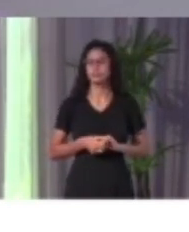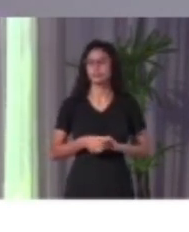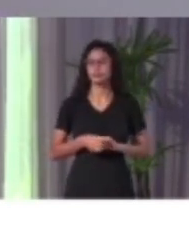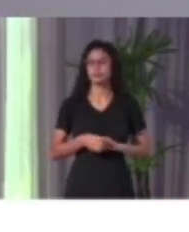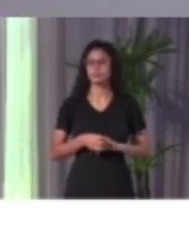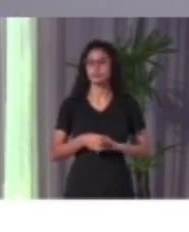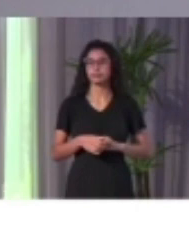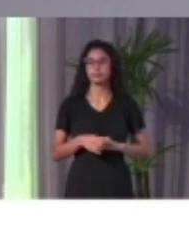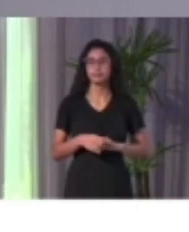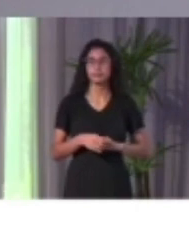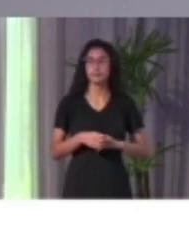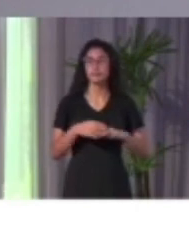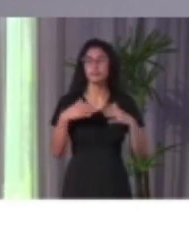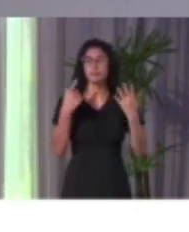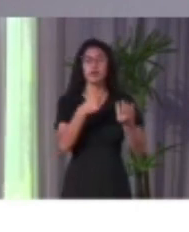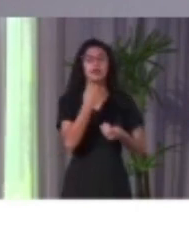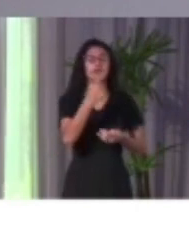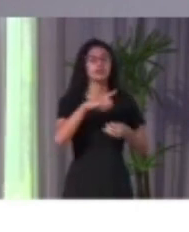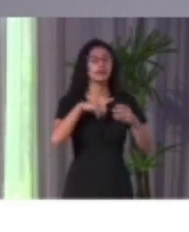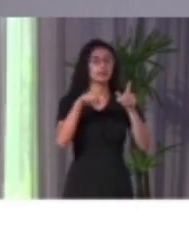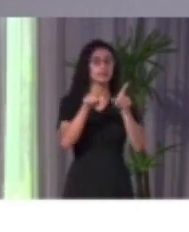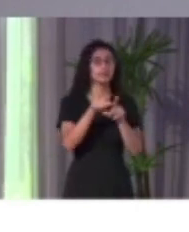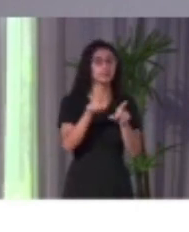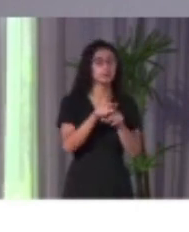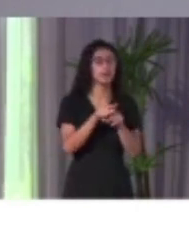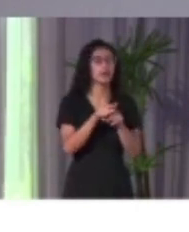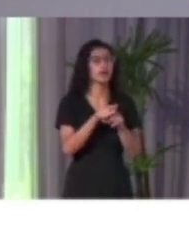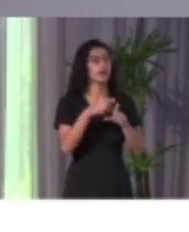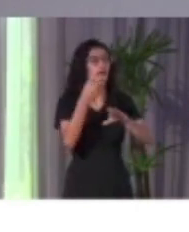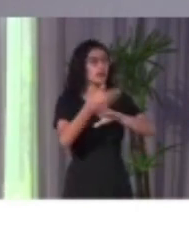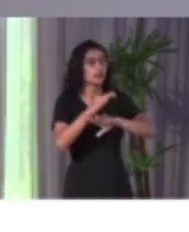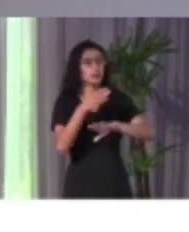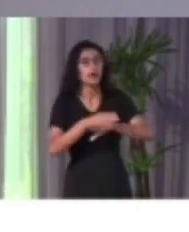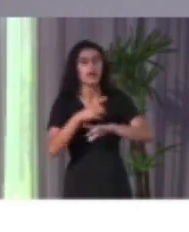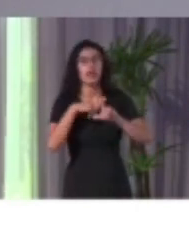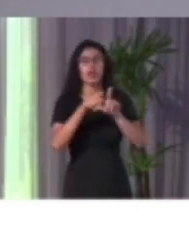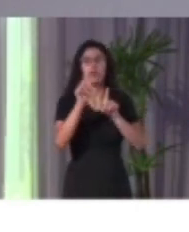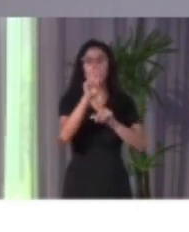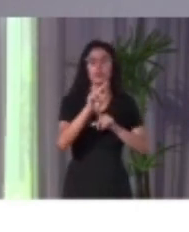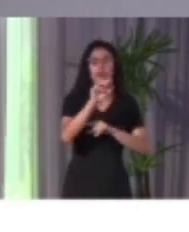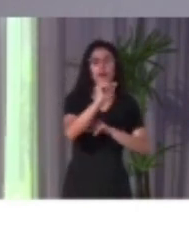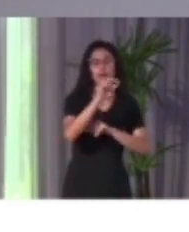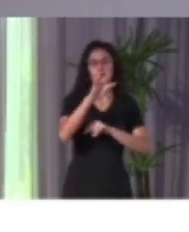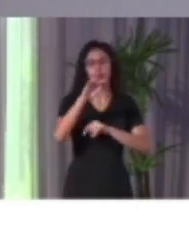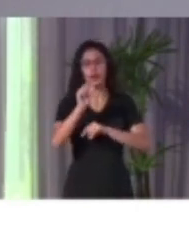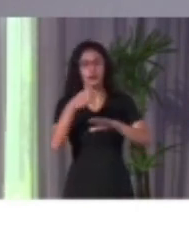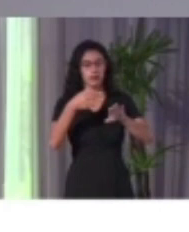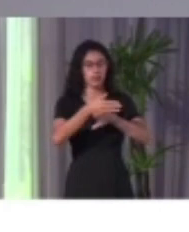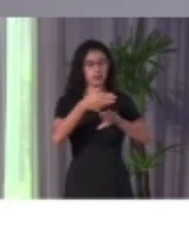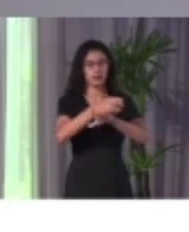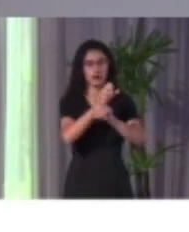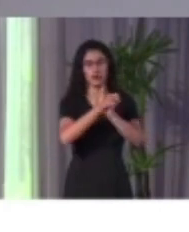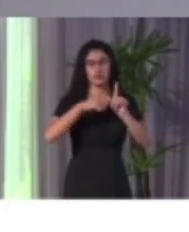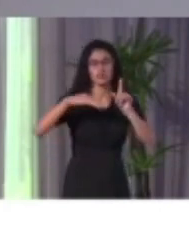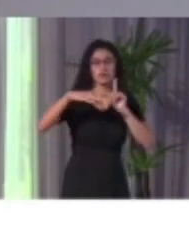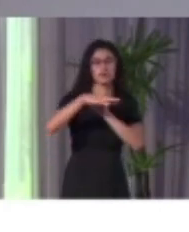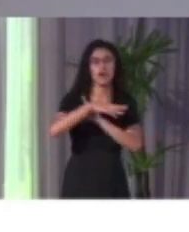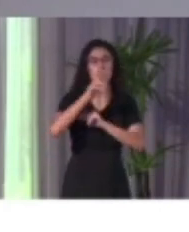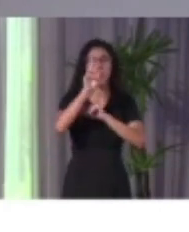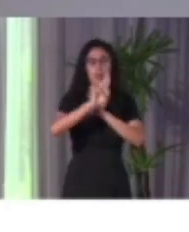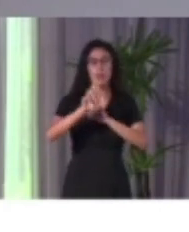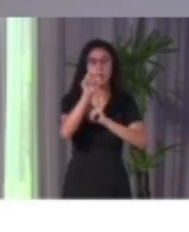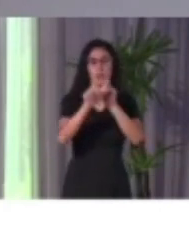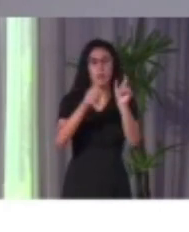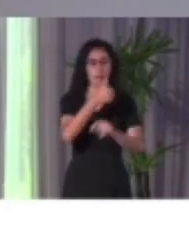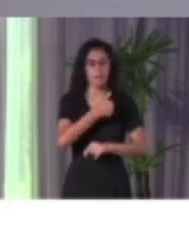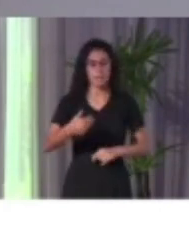Porém, muito embora a gente tenha, né, na literatura, que dá legitimidade para a ATS, a participação social, que as consultas públicas